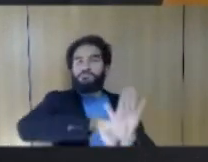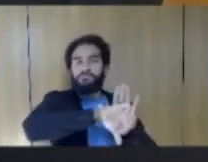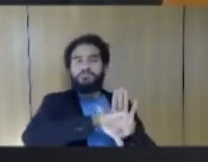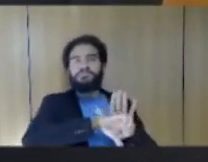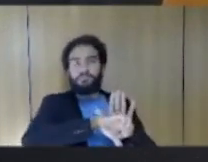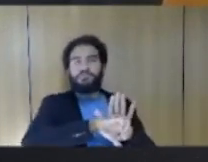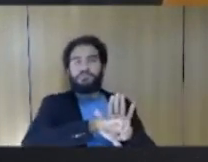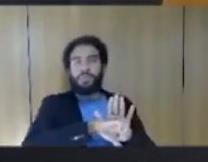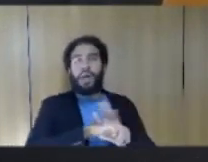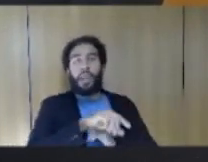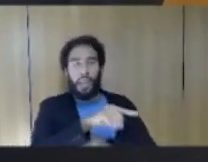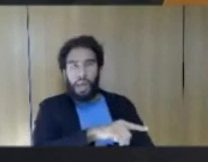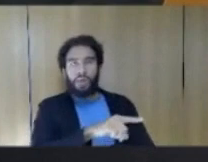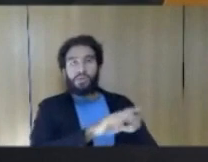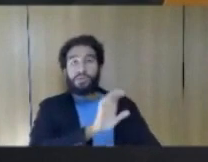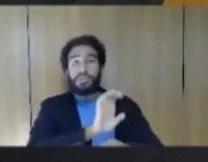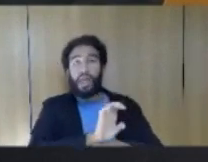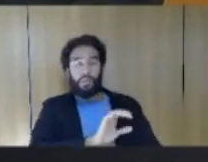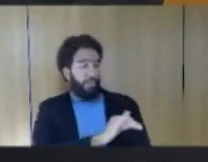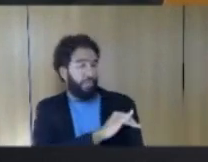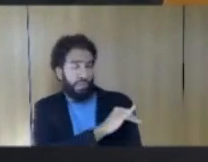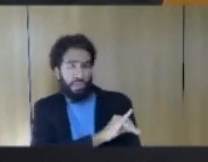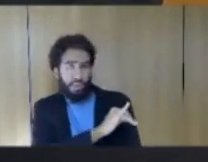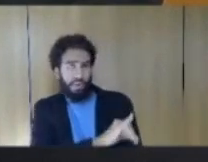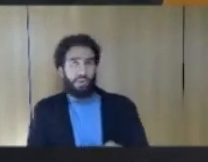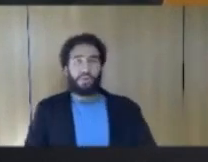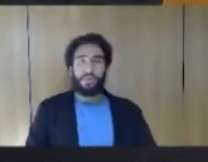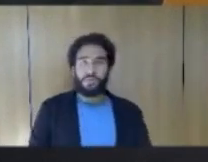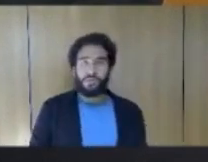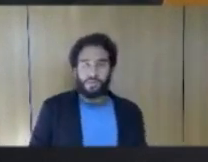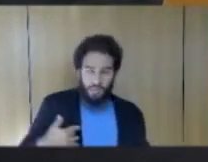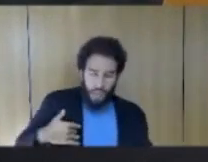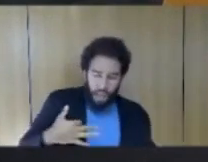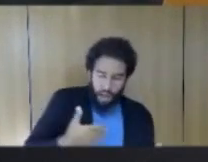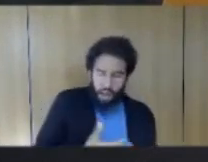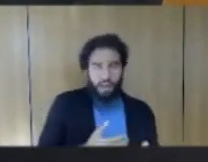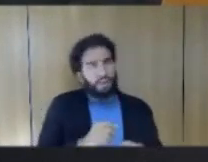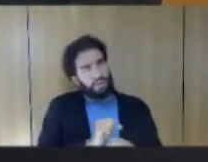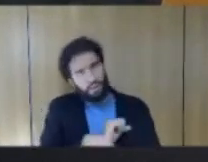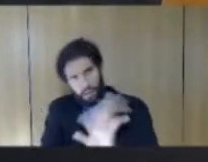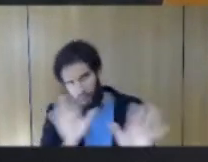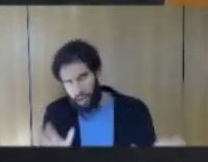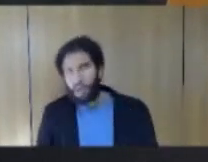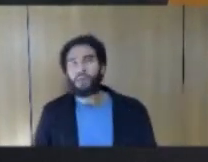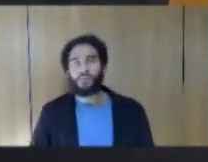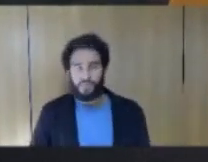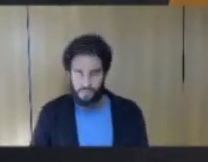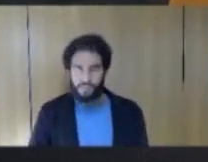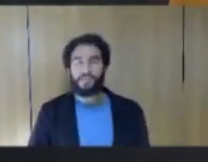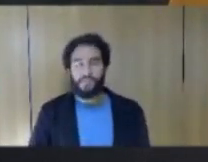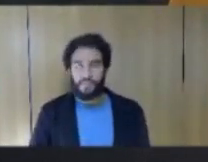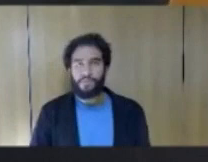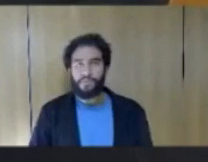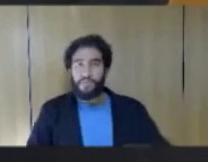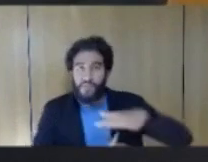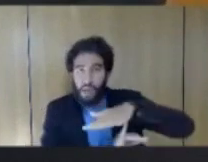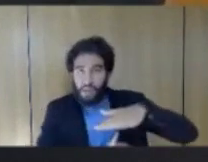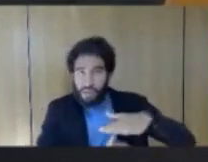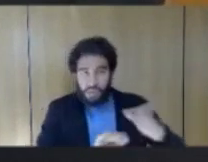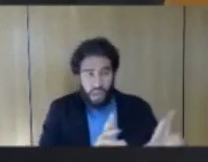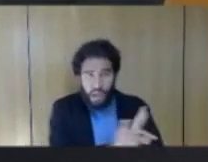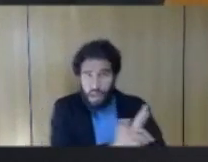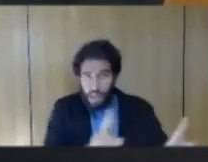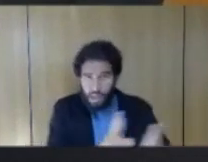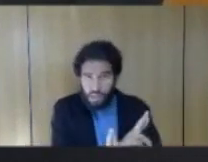criminoso no Rio de Janeiro a partir daí Claro As instituições envolvidas